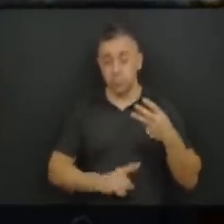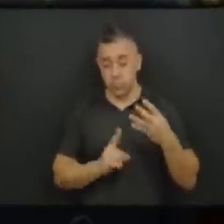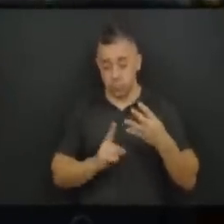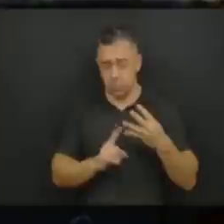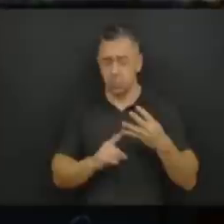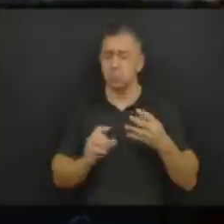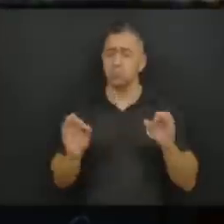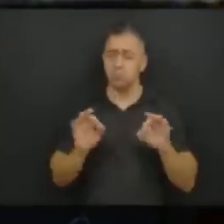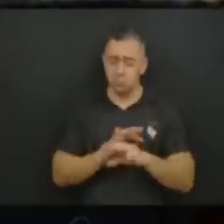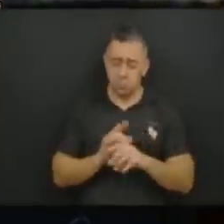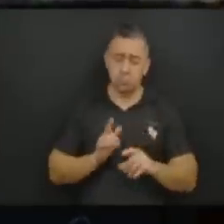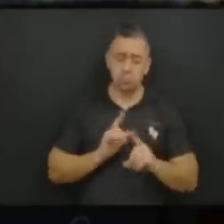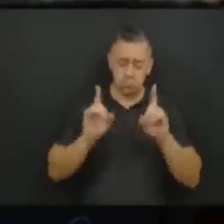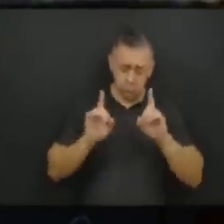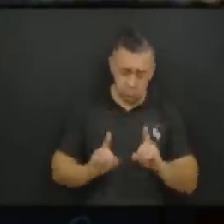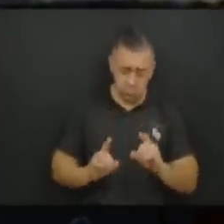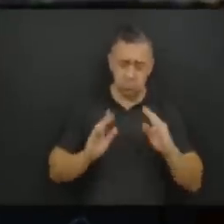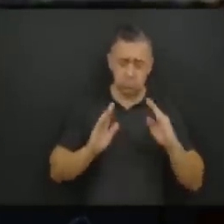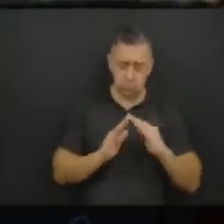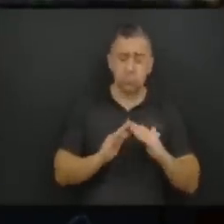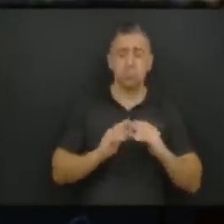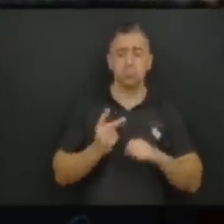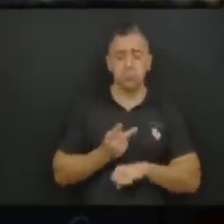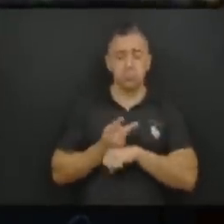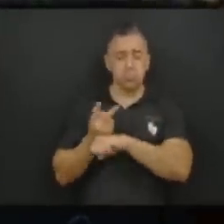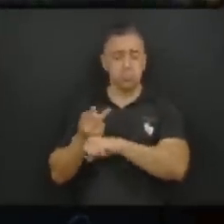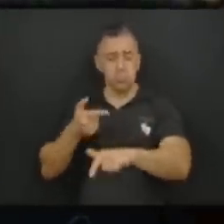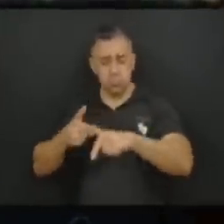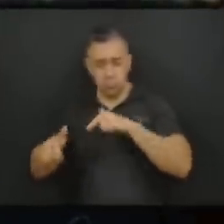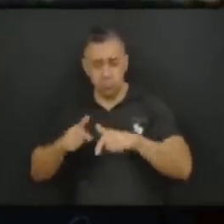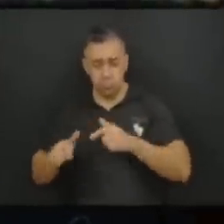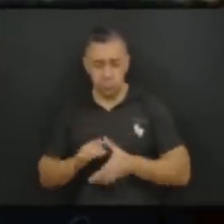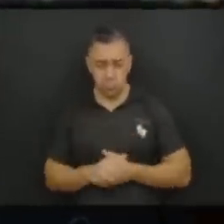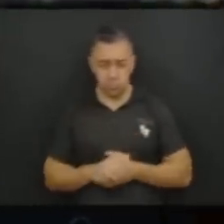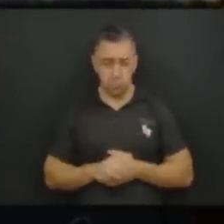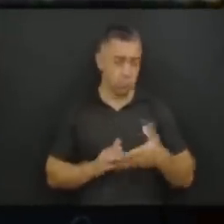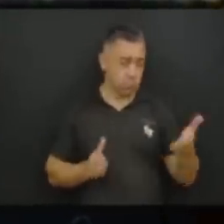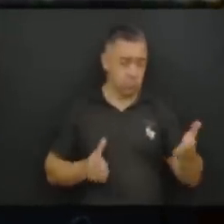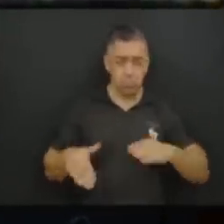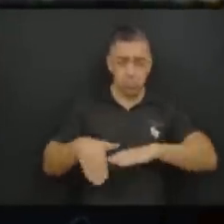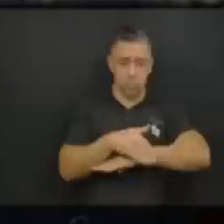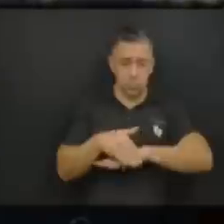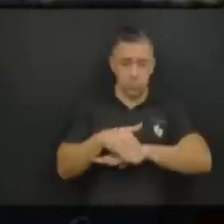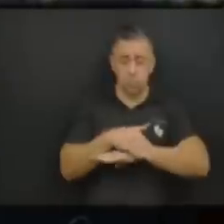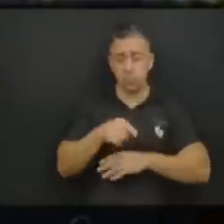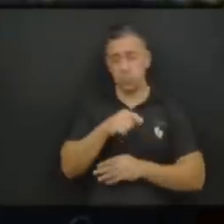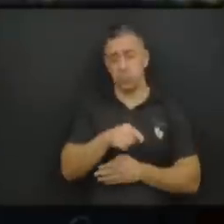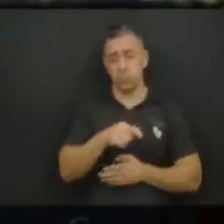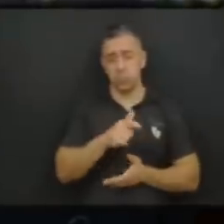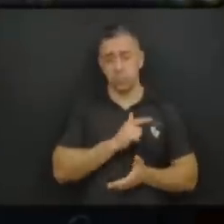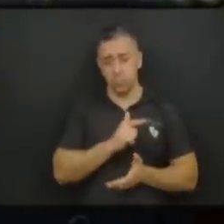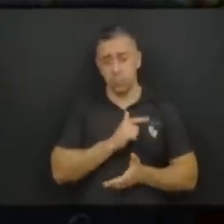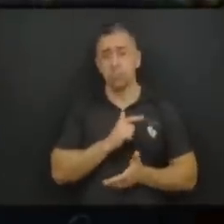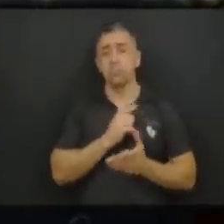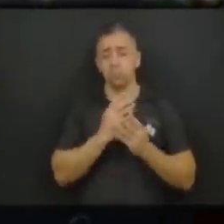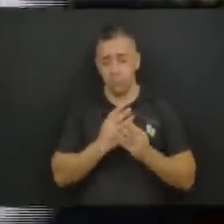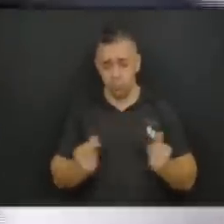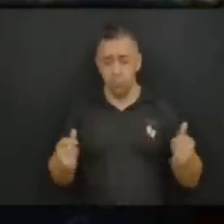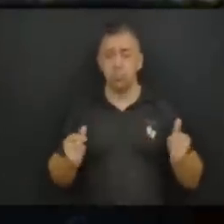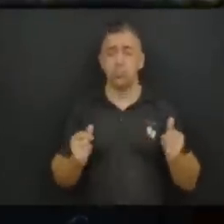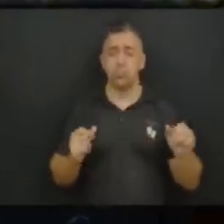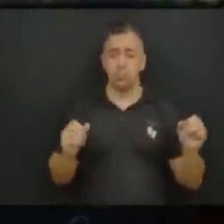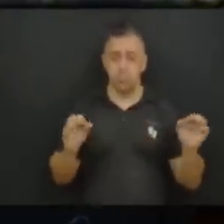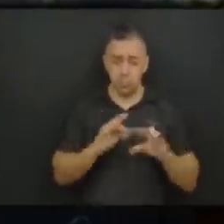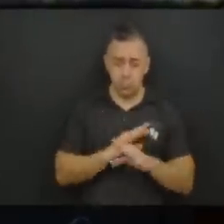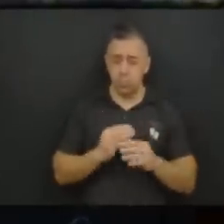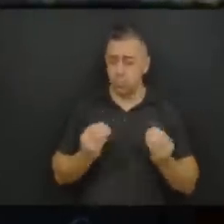tiver dignidade tiver uma moradia e ela vai buscar o emprego agora se ela sair lá da rua mesmo ela sendo qualificado